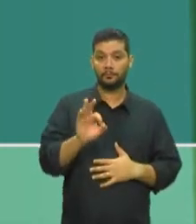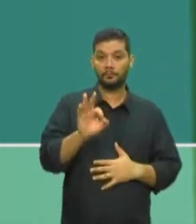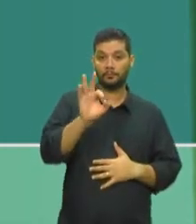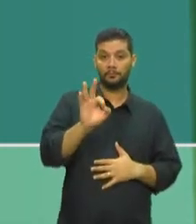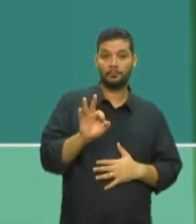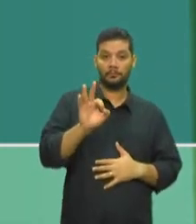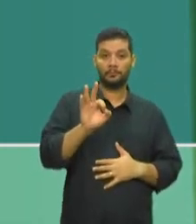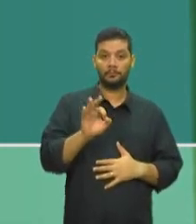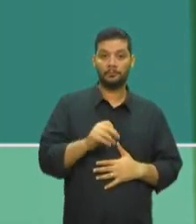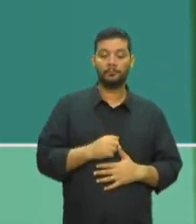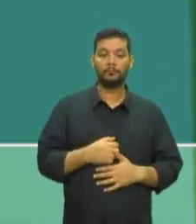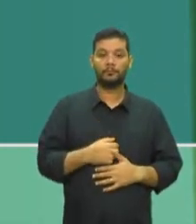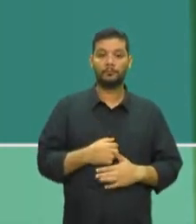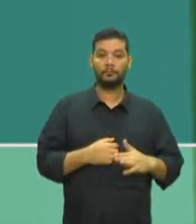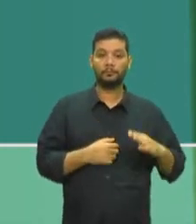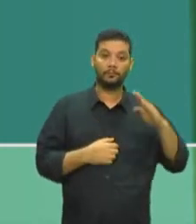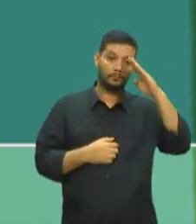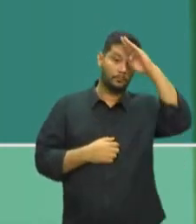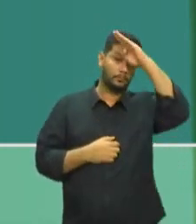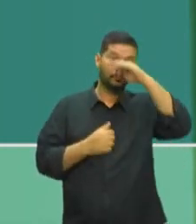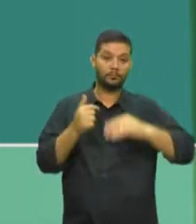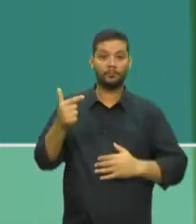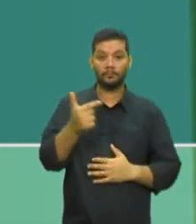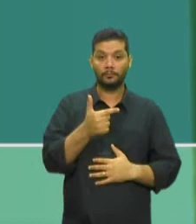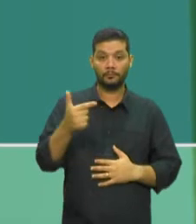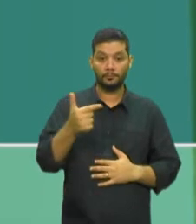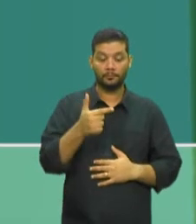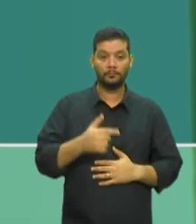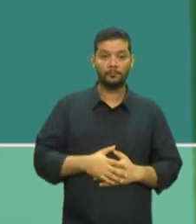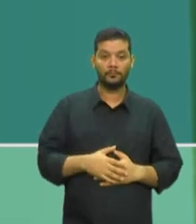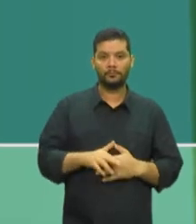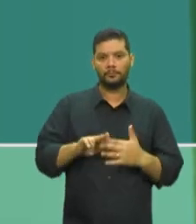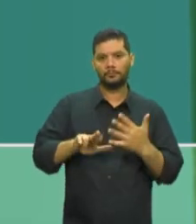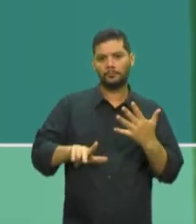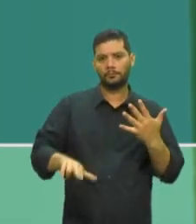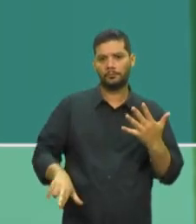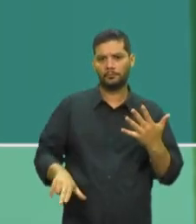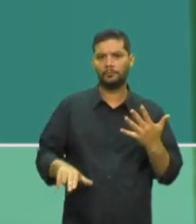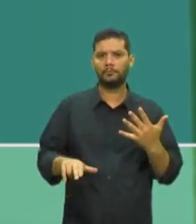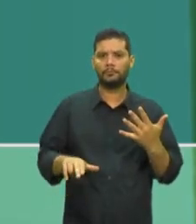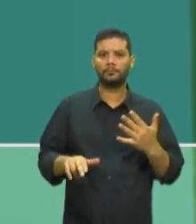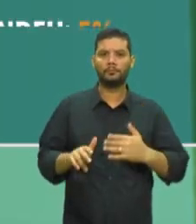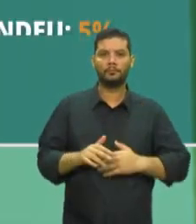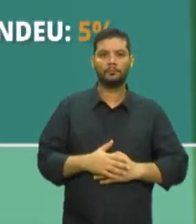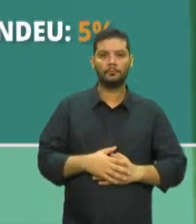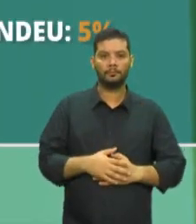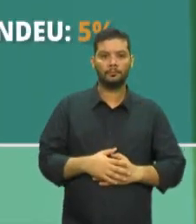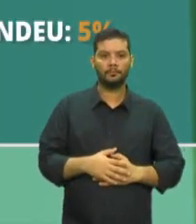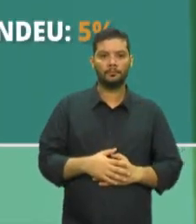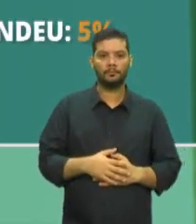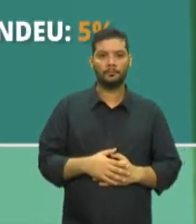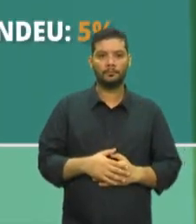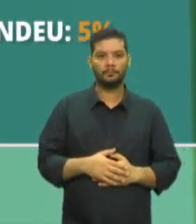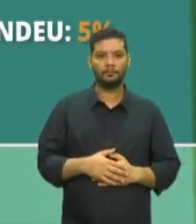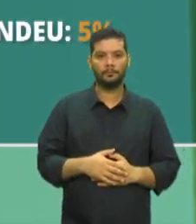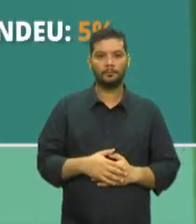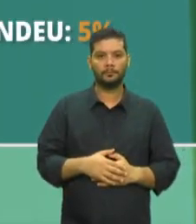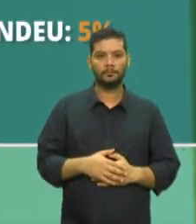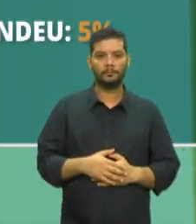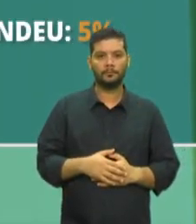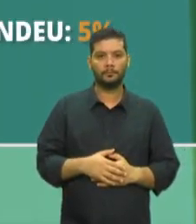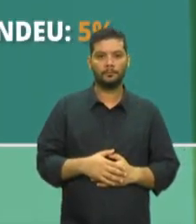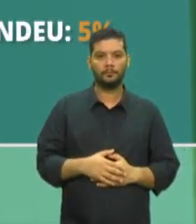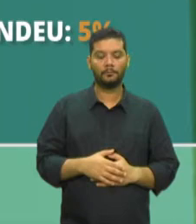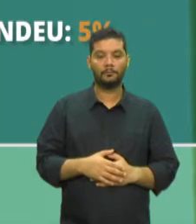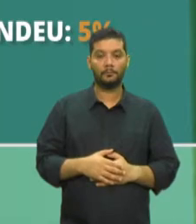contra 22% do atual presidente e 18% dos demais pré-candidatos, no limite da margem